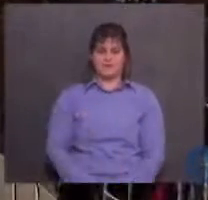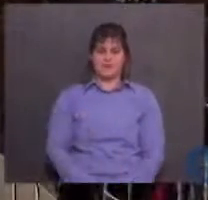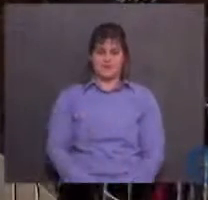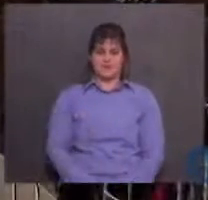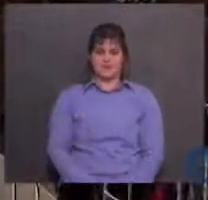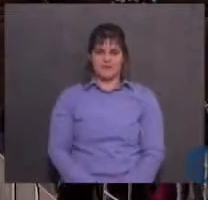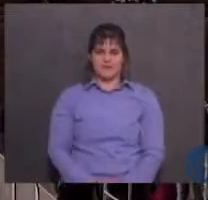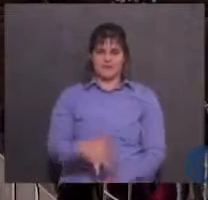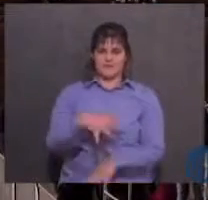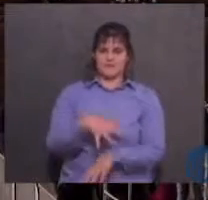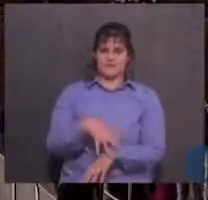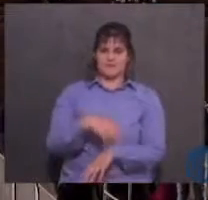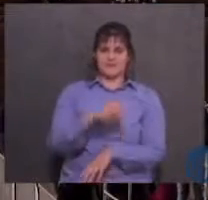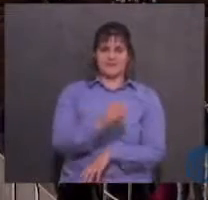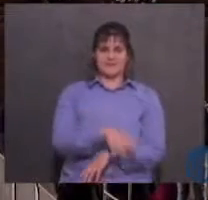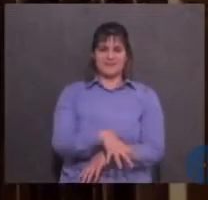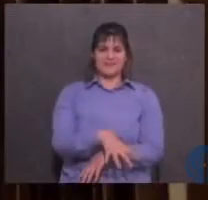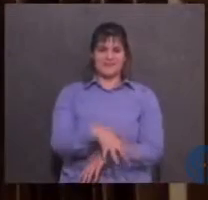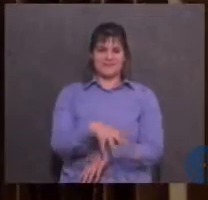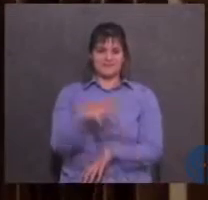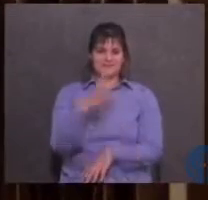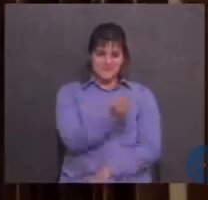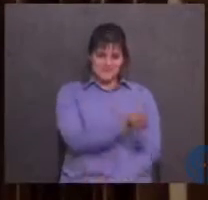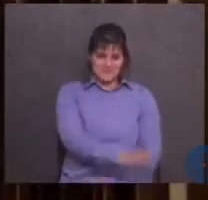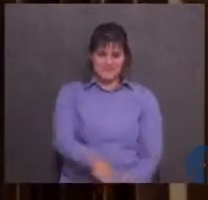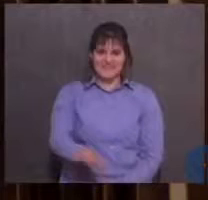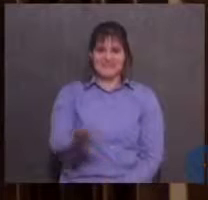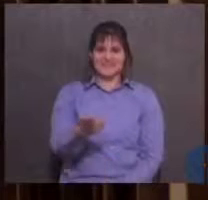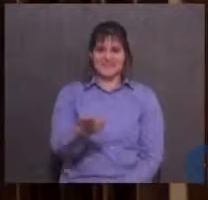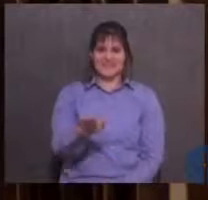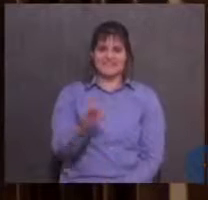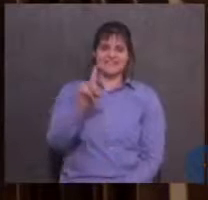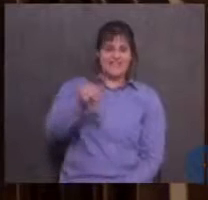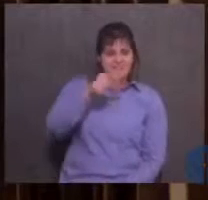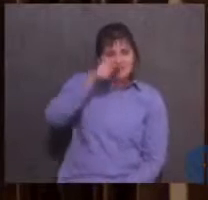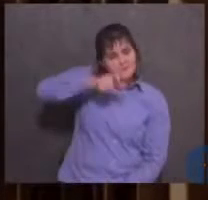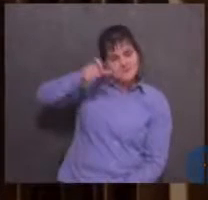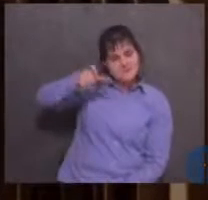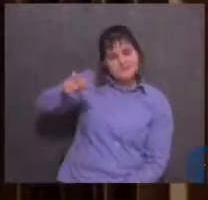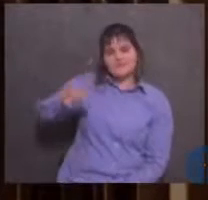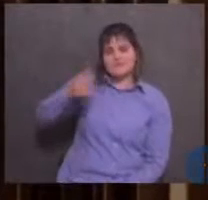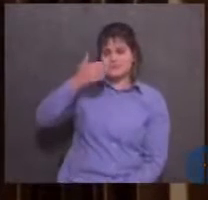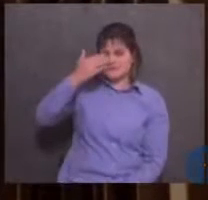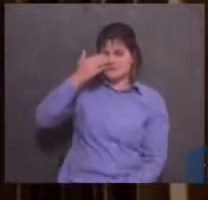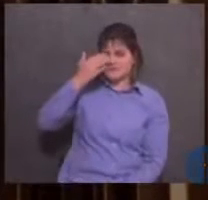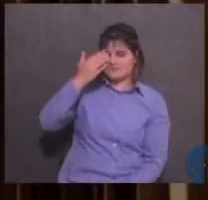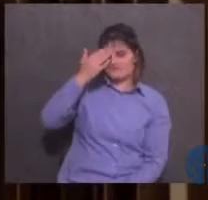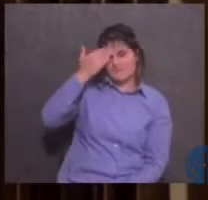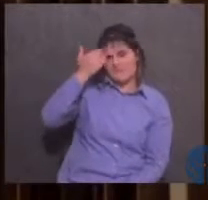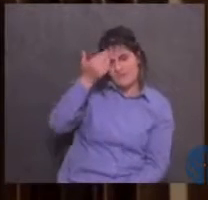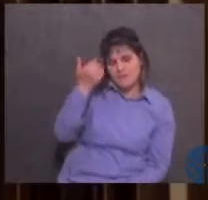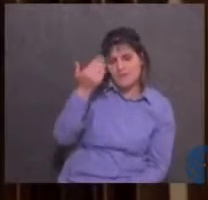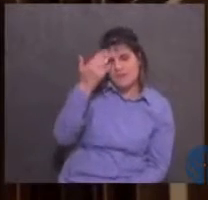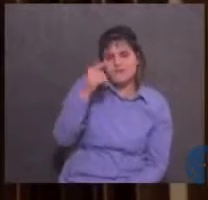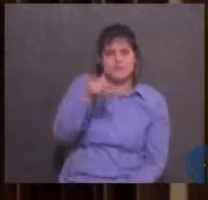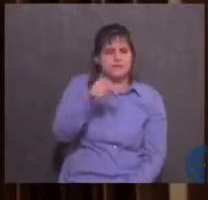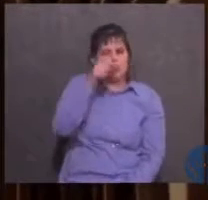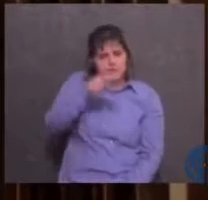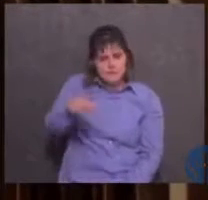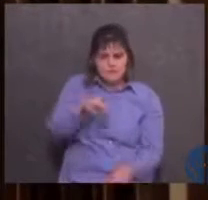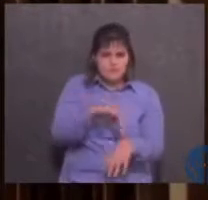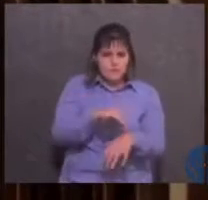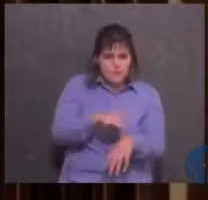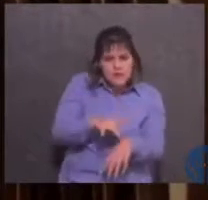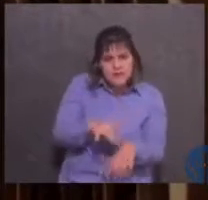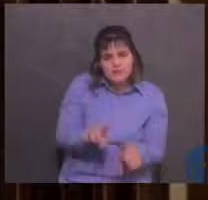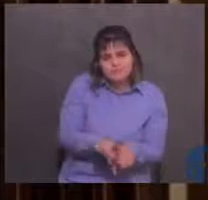Za dzieci, osoby starsze, chorych i wszystkich zostawionych na marginesie społeczeństwa, aby